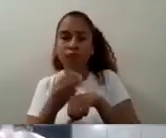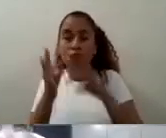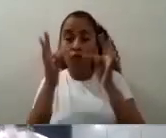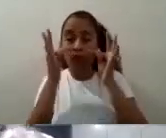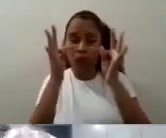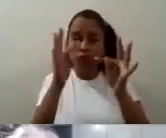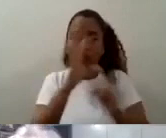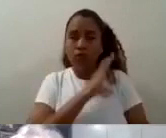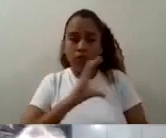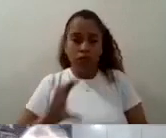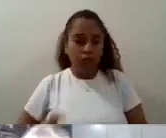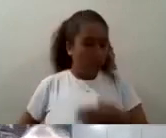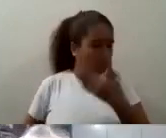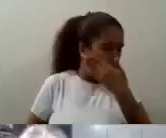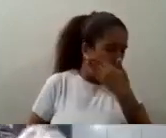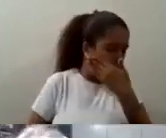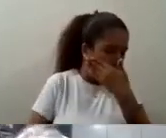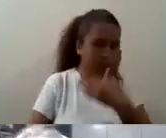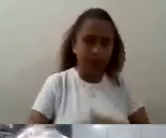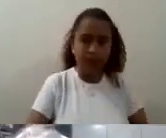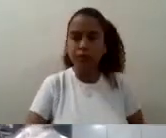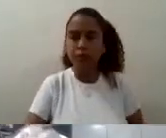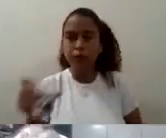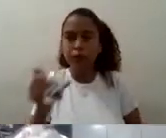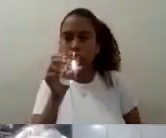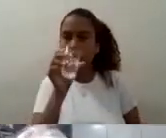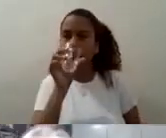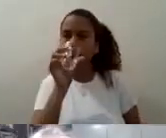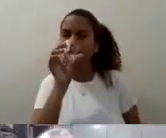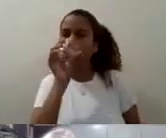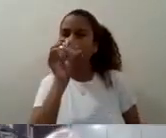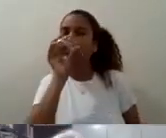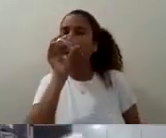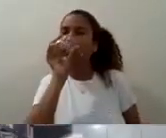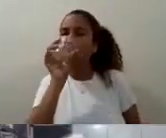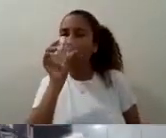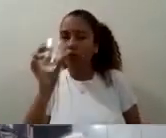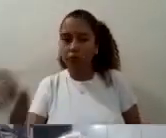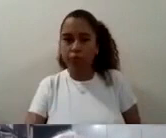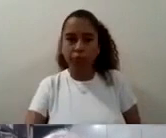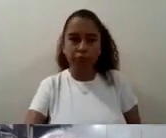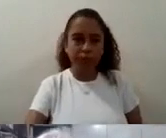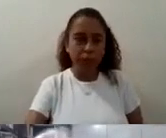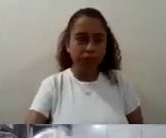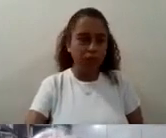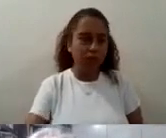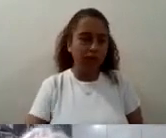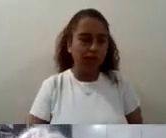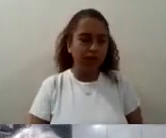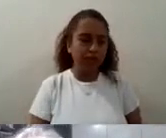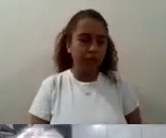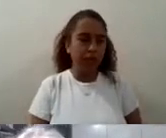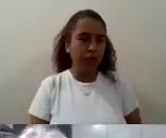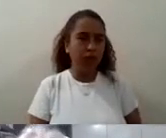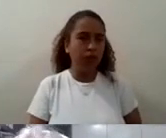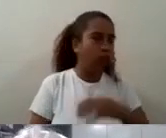Algumas práticas desse testemunho estão relatadas no texto base, mas outras nós convidamos